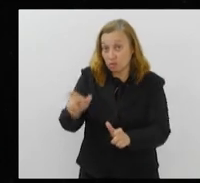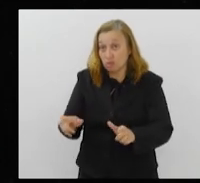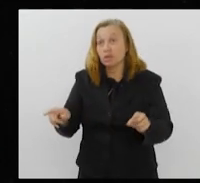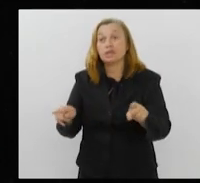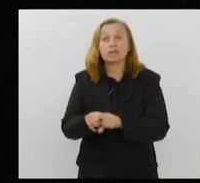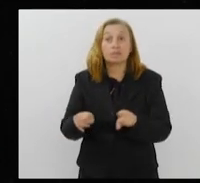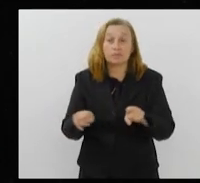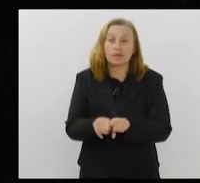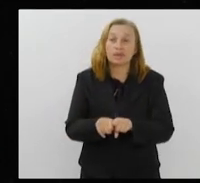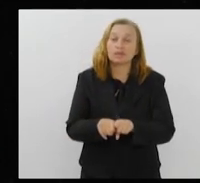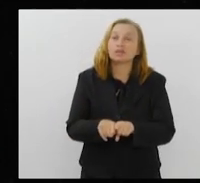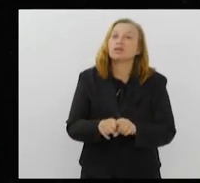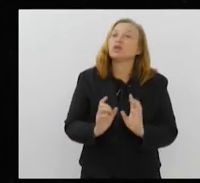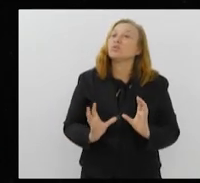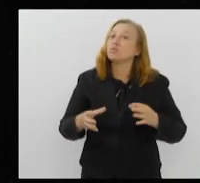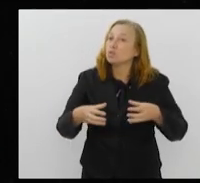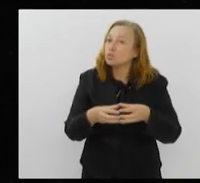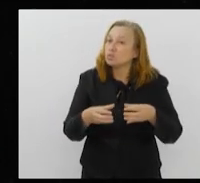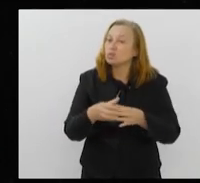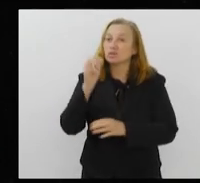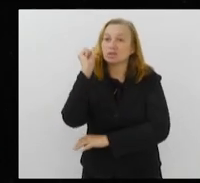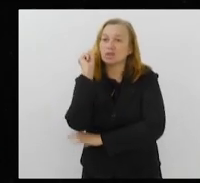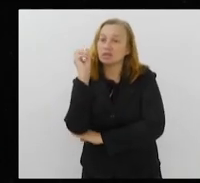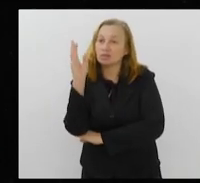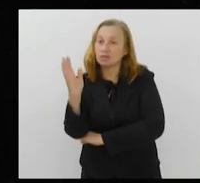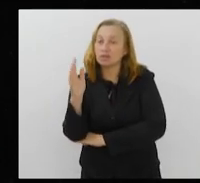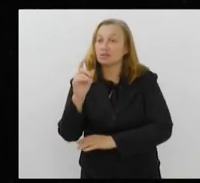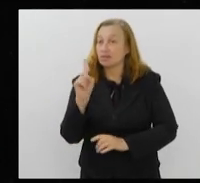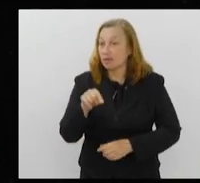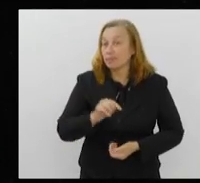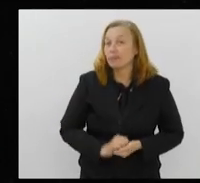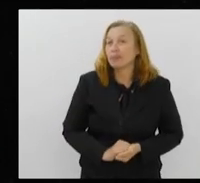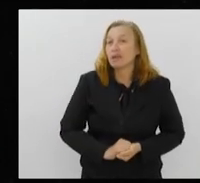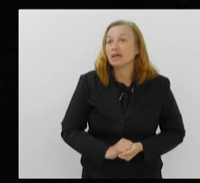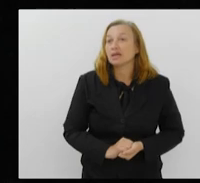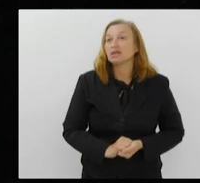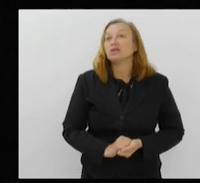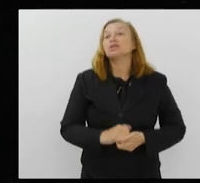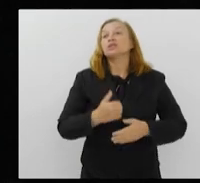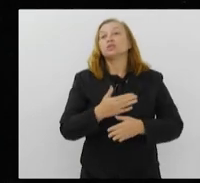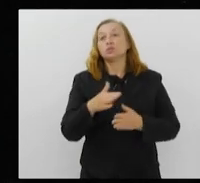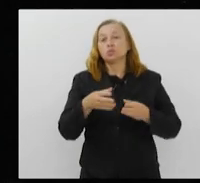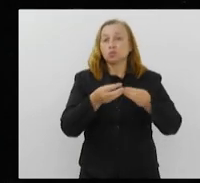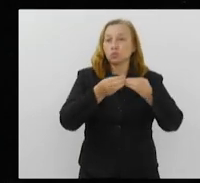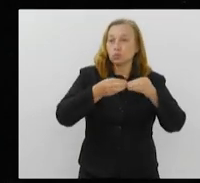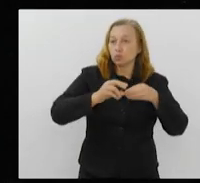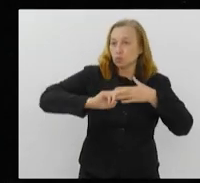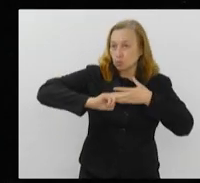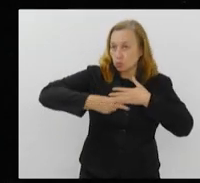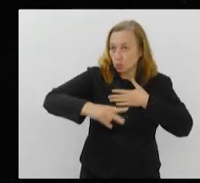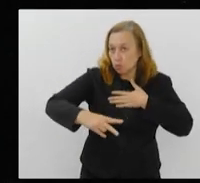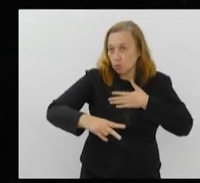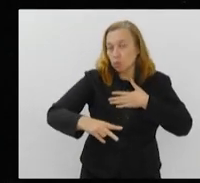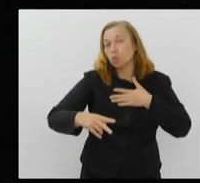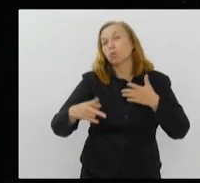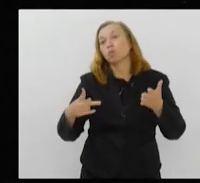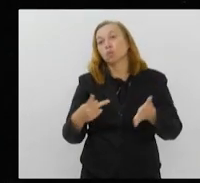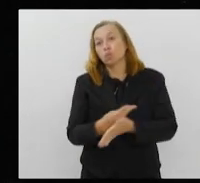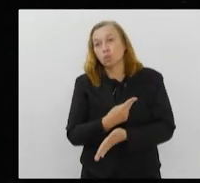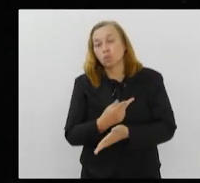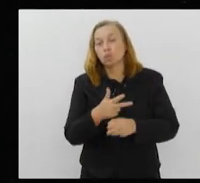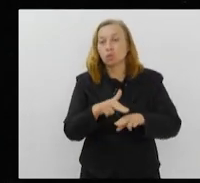também para o conjunto aí da natureza, não é? E todas as consequências advindas aí